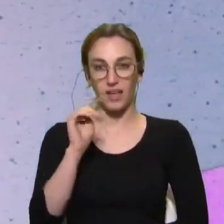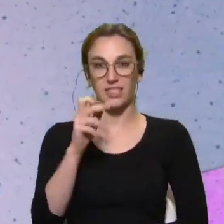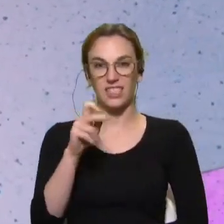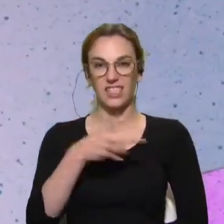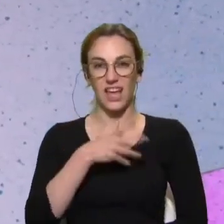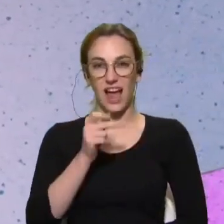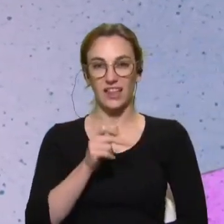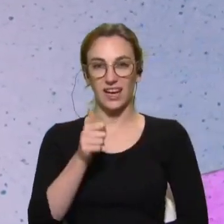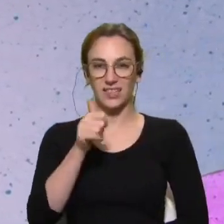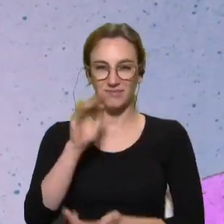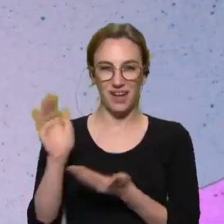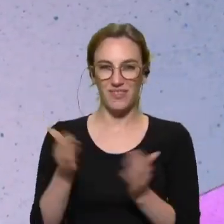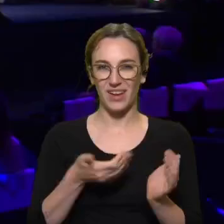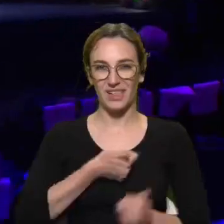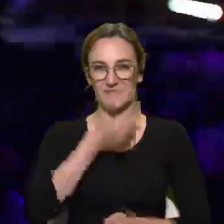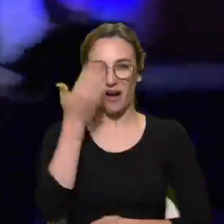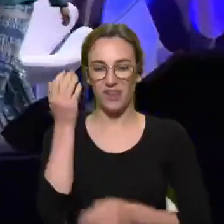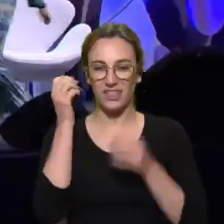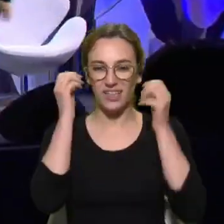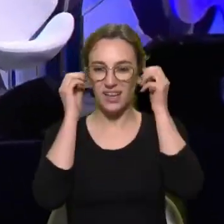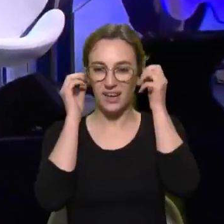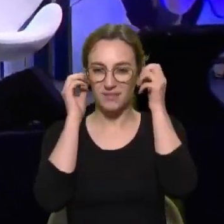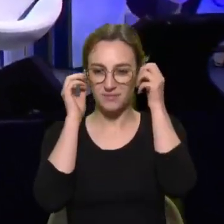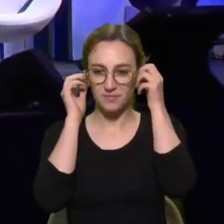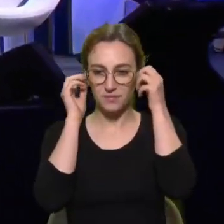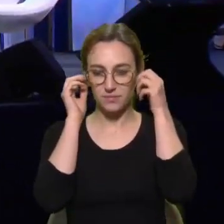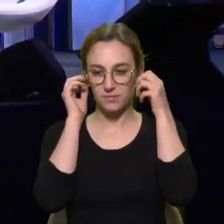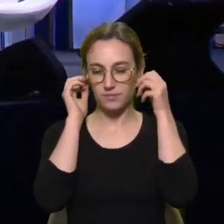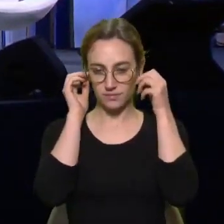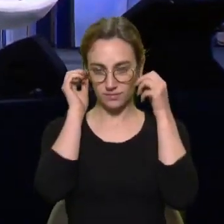palco. Sandra. Olá, bom dia. Bem-vinda, bom dia.